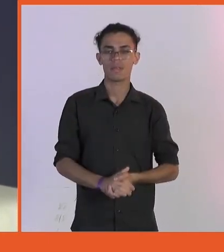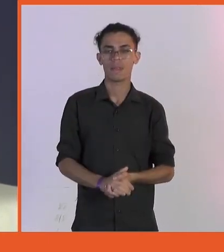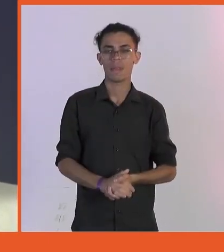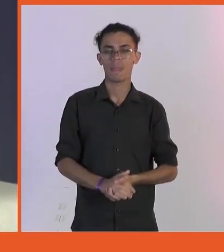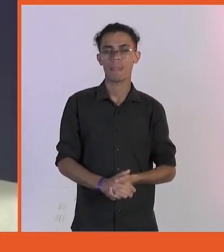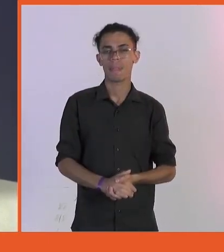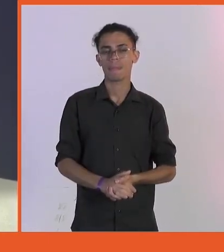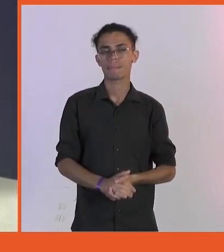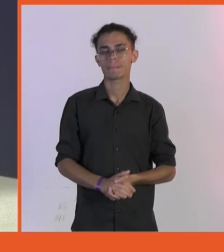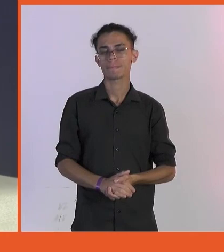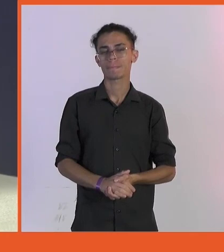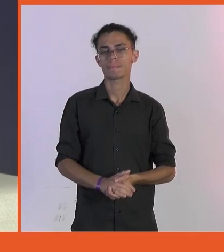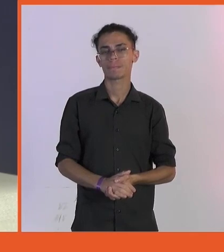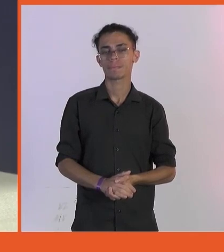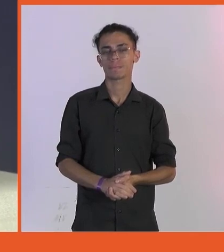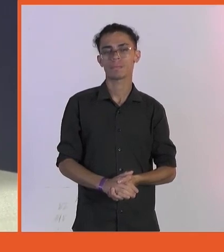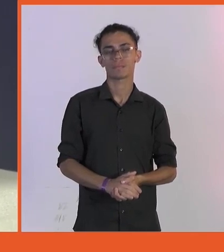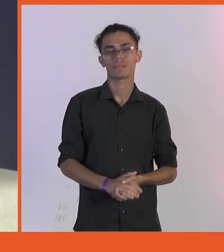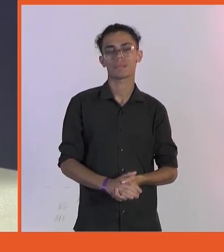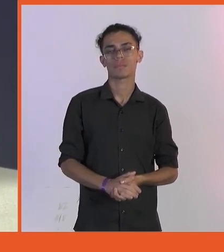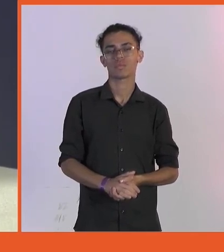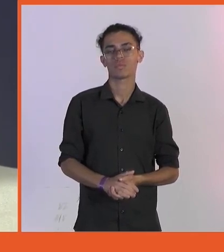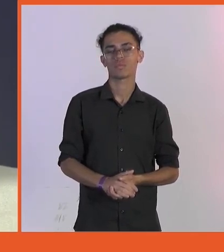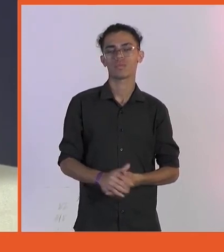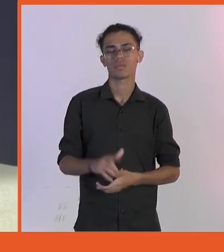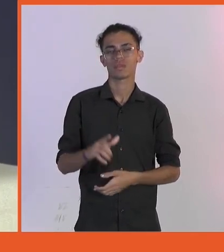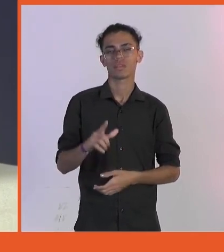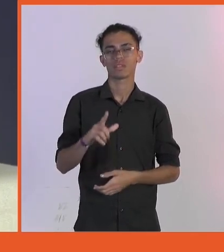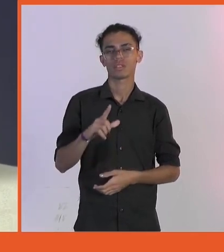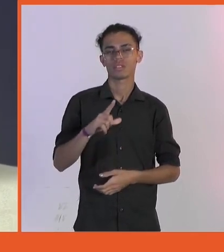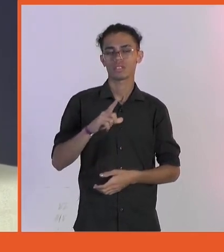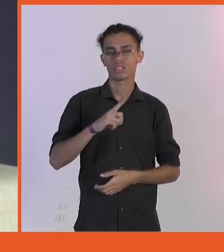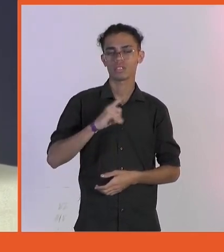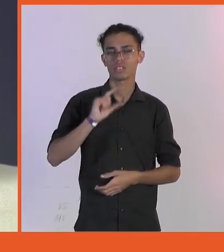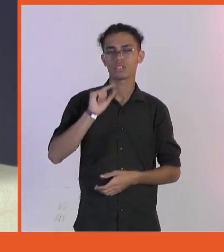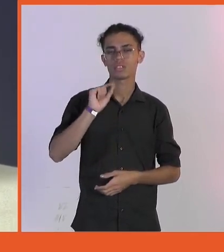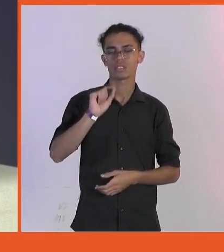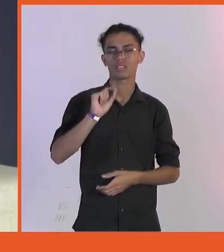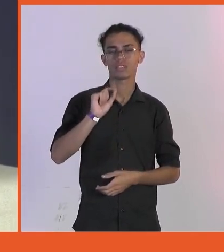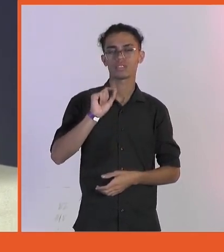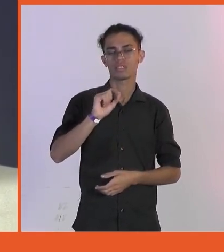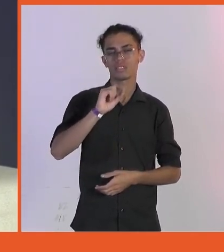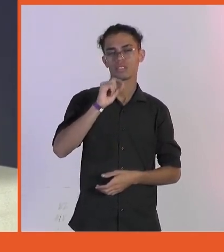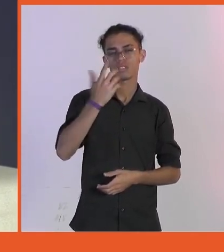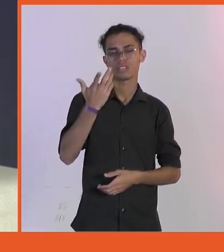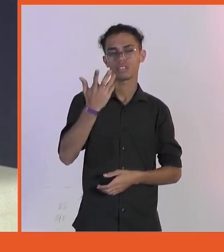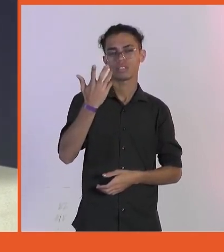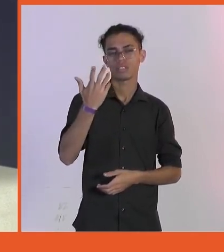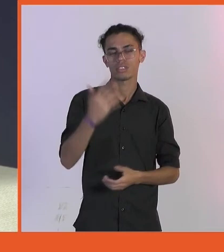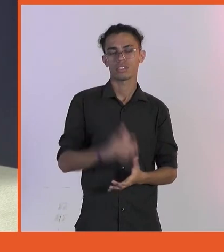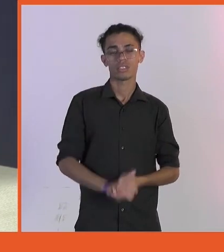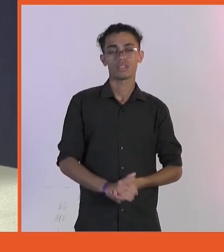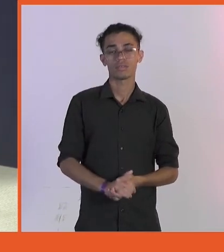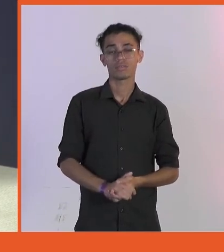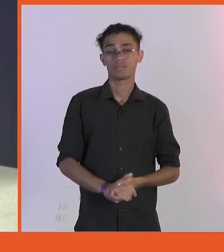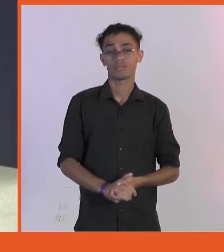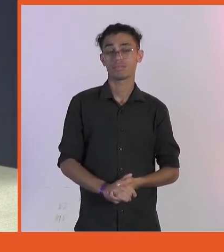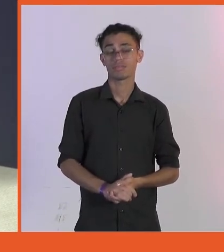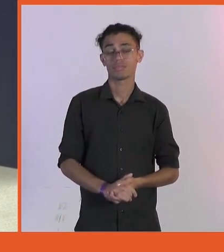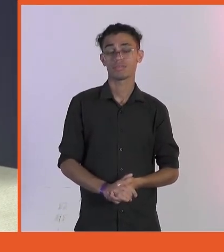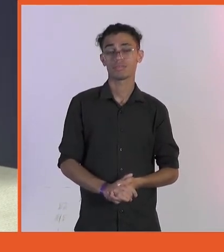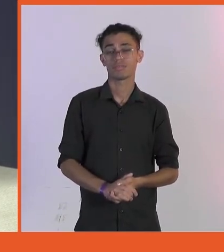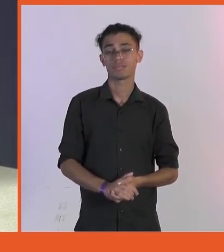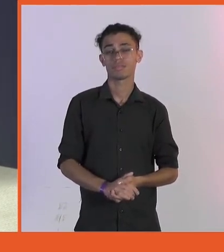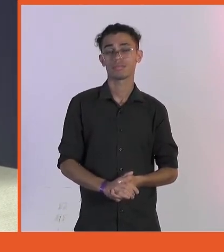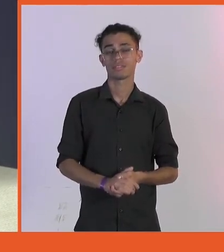de funil, é onde eu começo a trabalhar os traços da minha personalidade mesmo, para a pessoa que chegou ali por causa de um Reels viralizado, ela